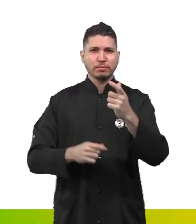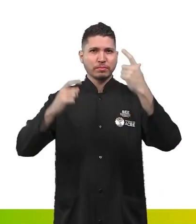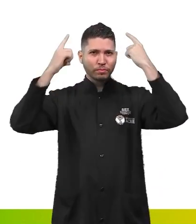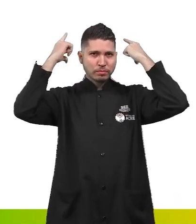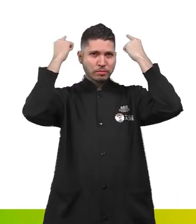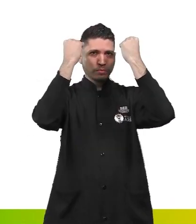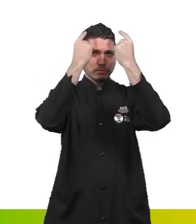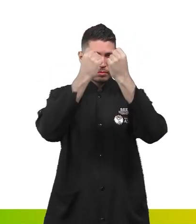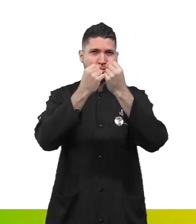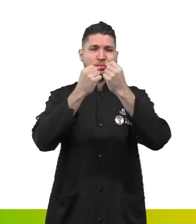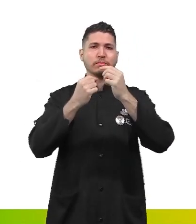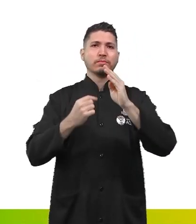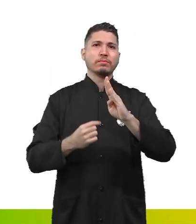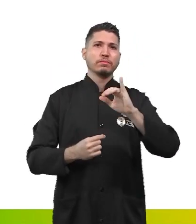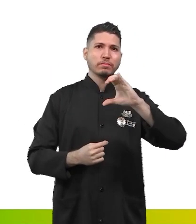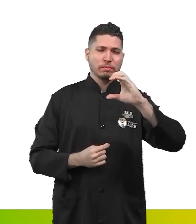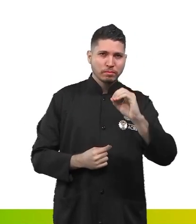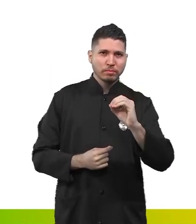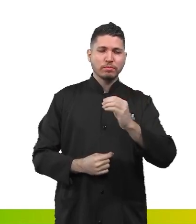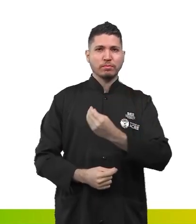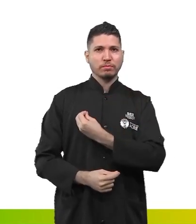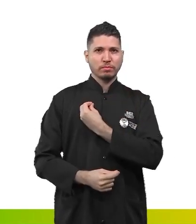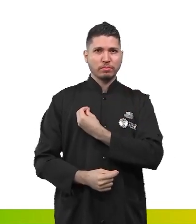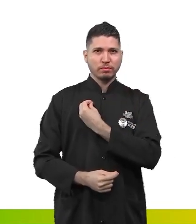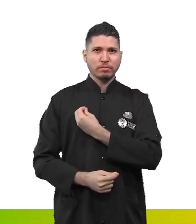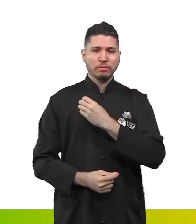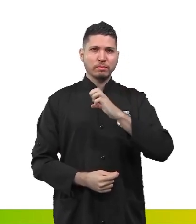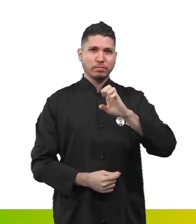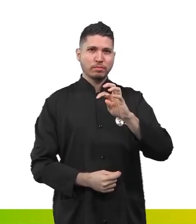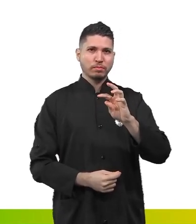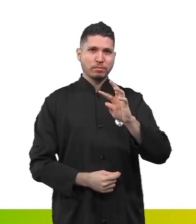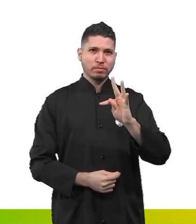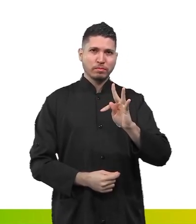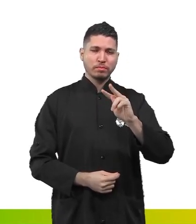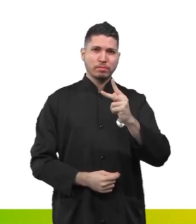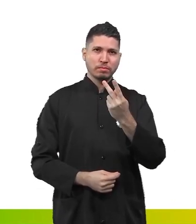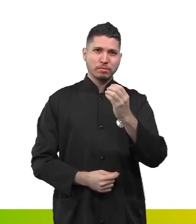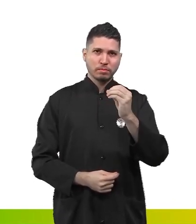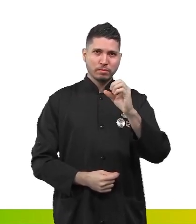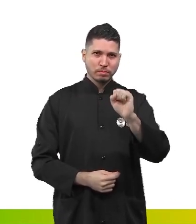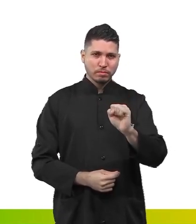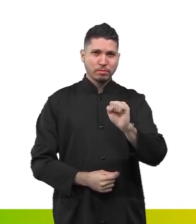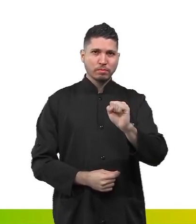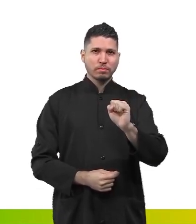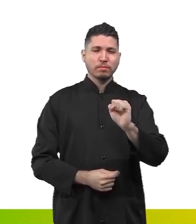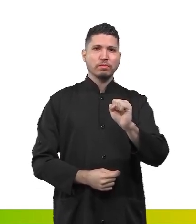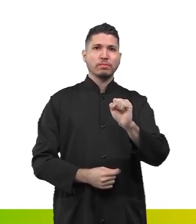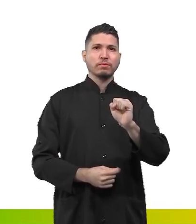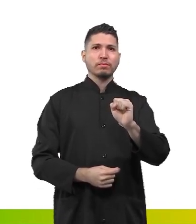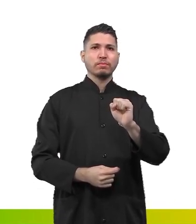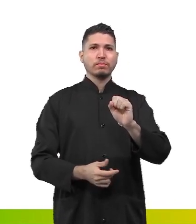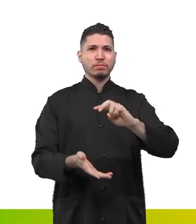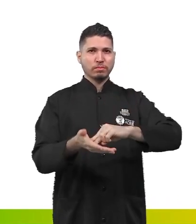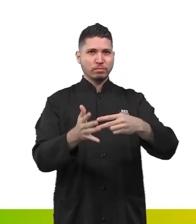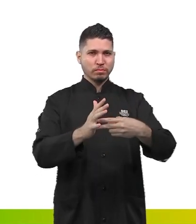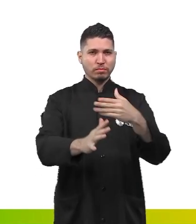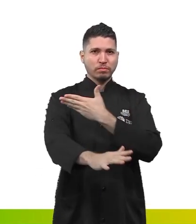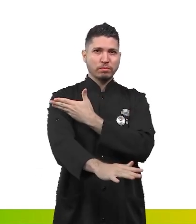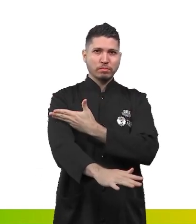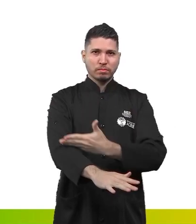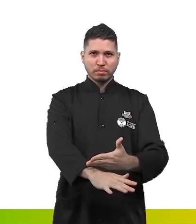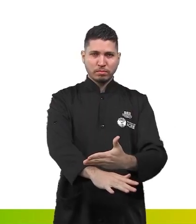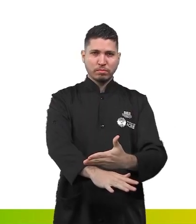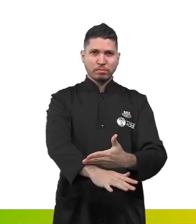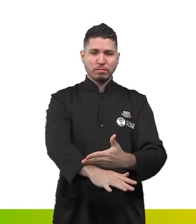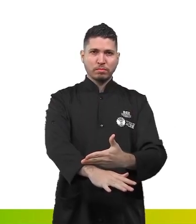vida, e ethos significa, na verdade, hábito ou costume, e